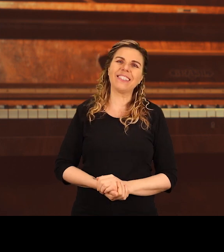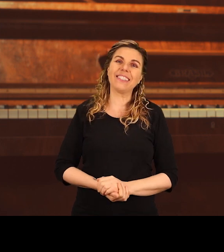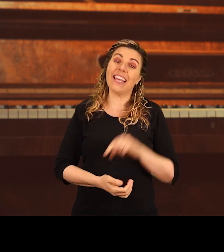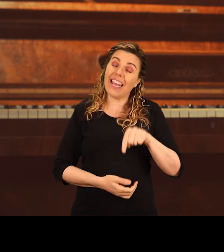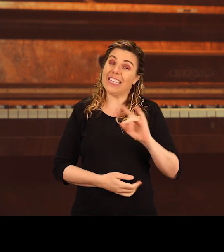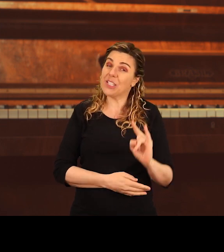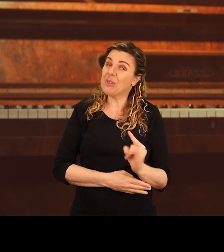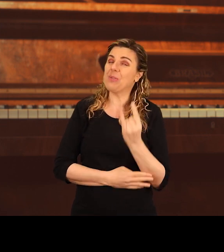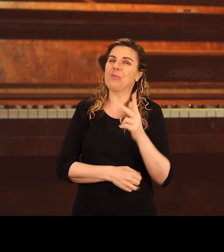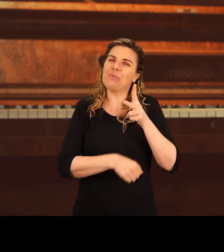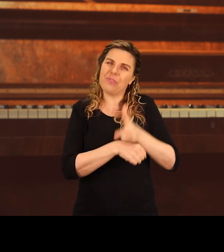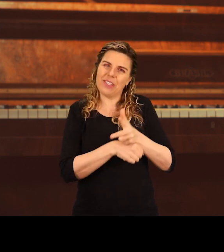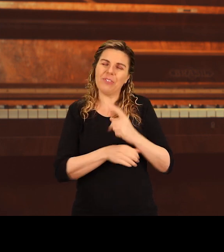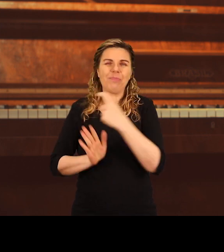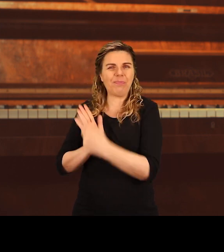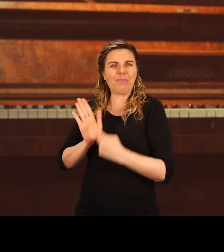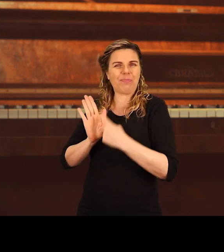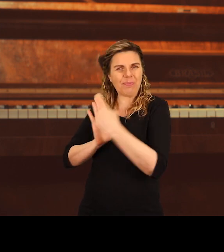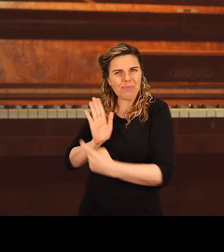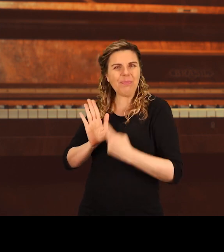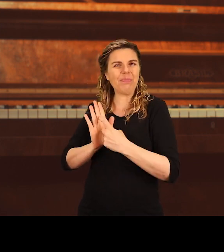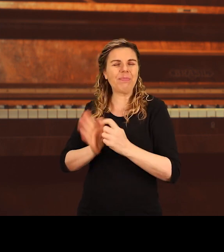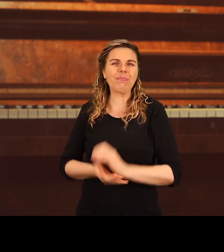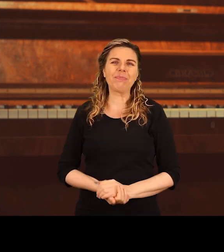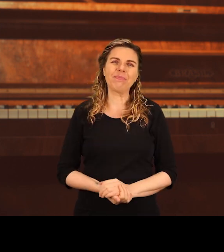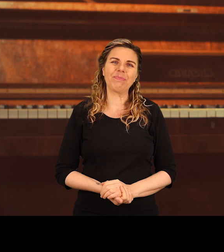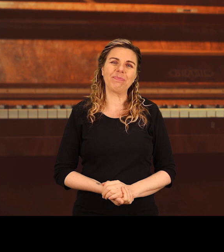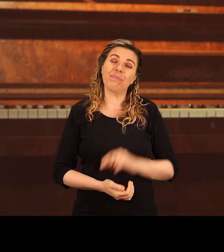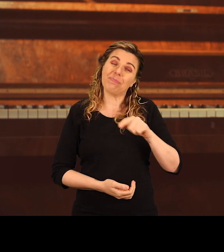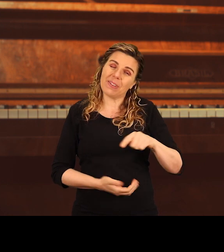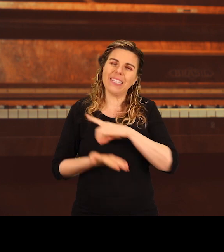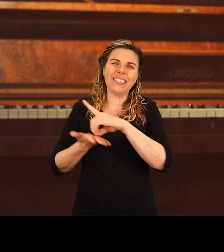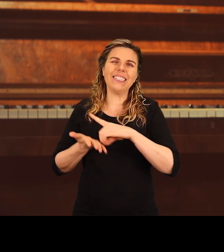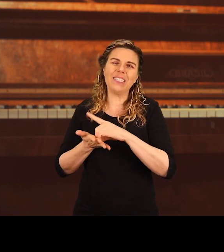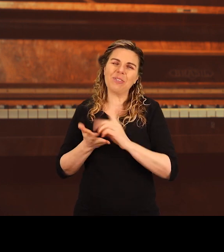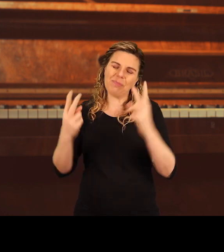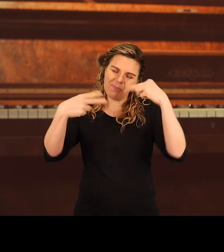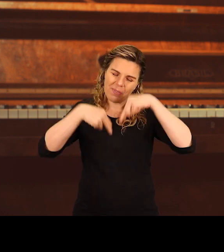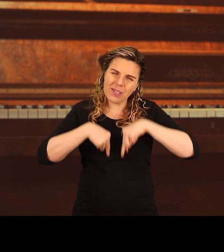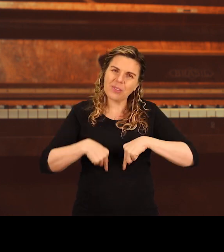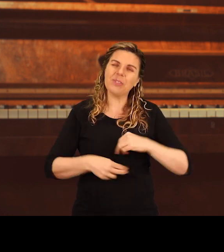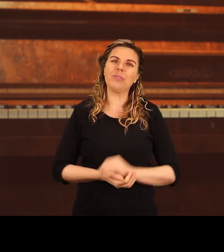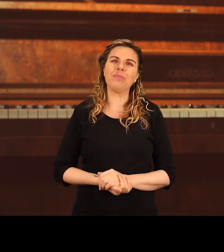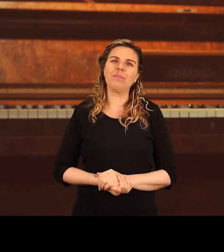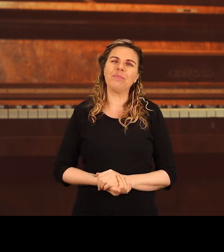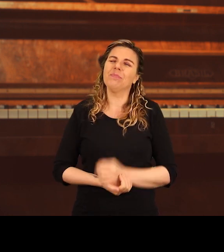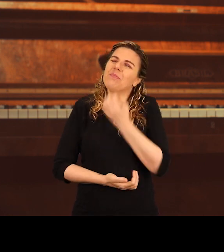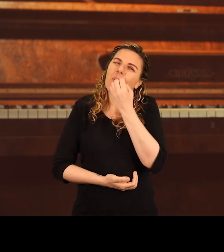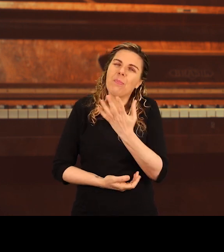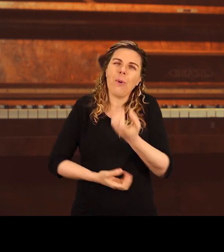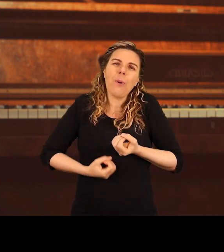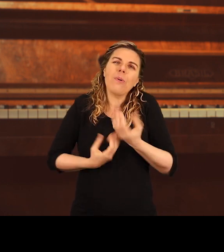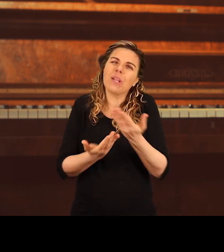este foi o último vídeo, faixa a faixa. Encolhe os ombros e fecha os olhos. Deste álbum, mergulho. Foi